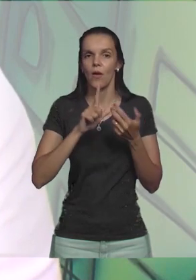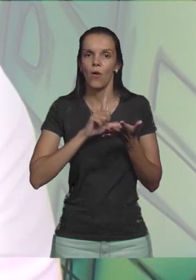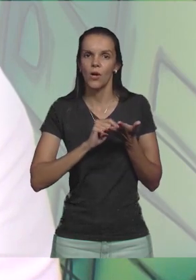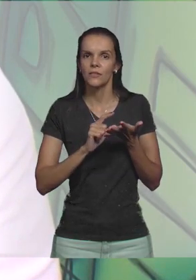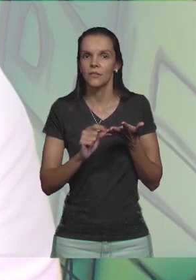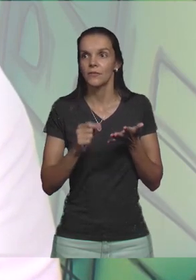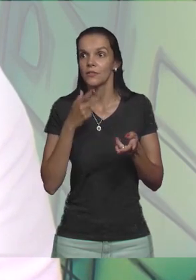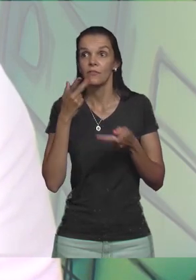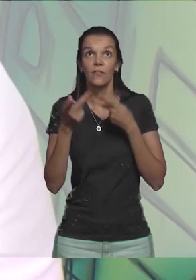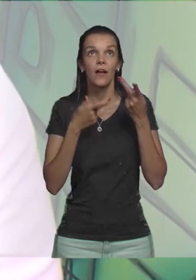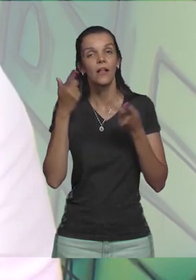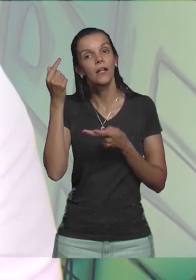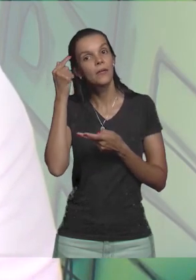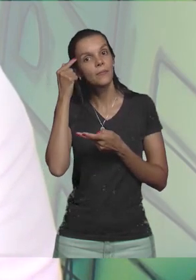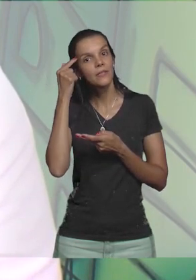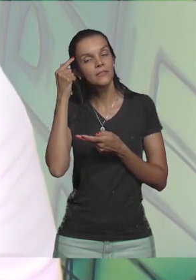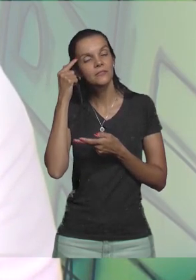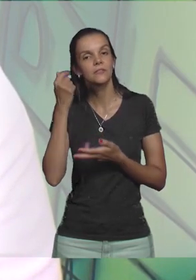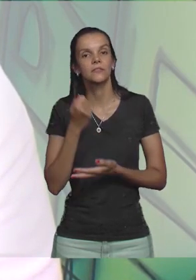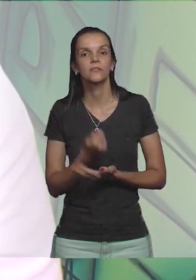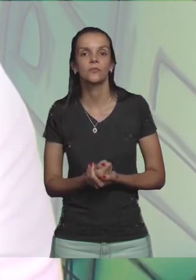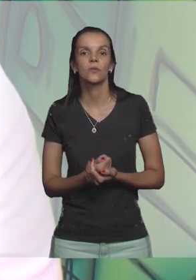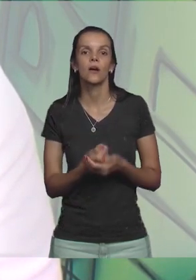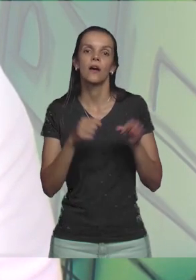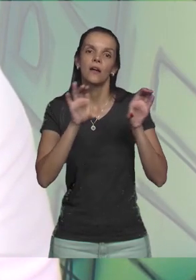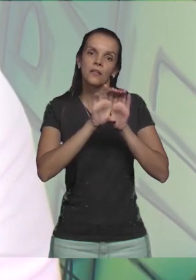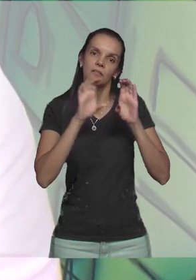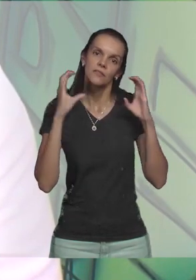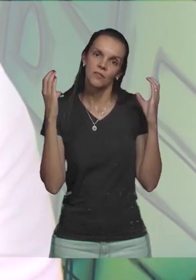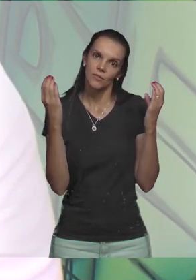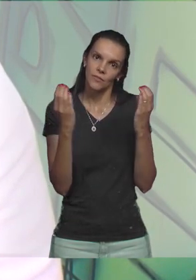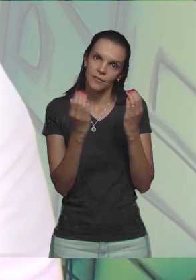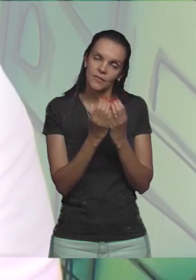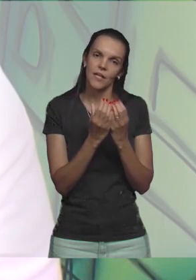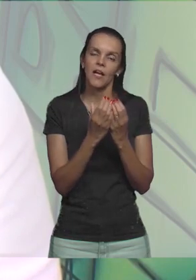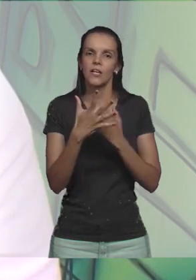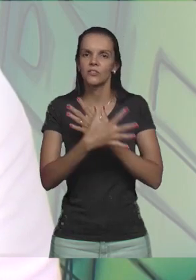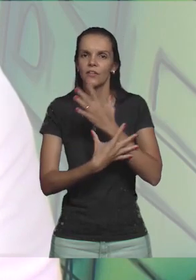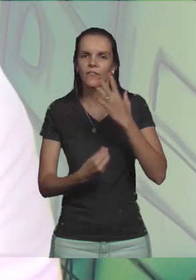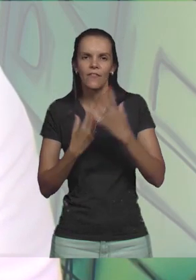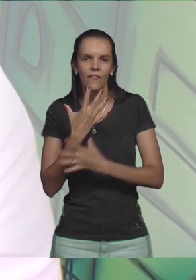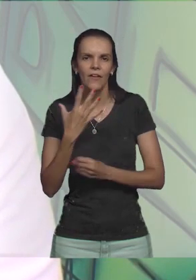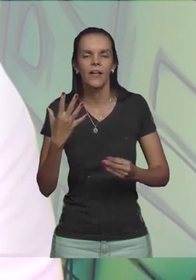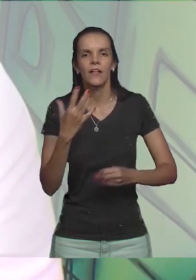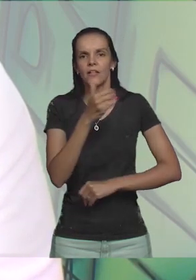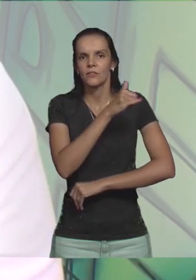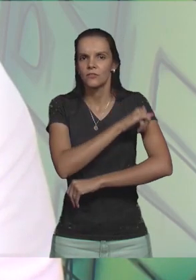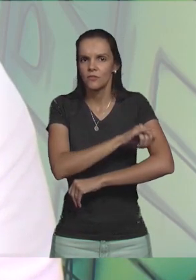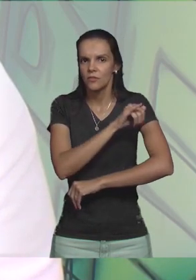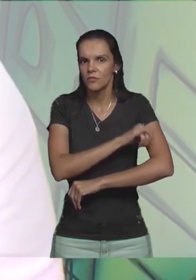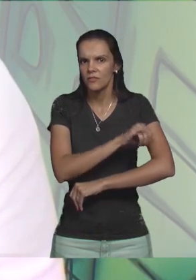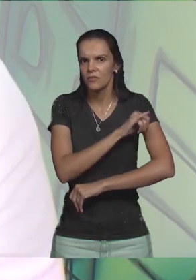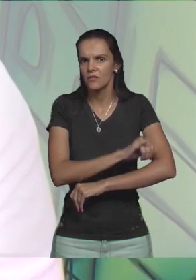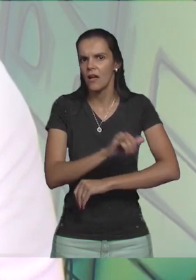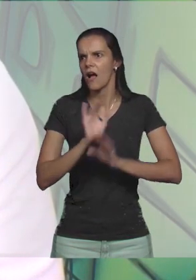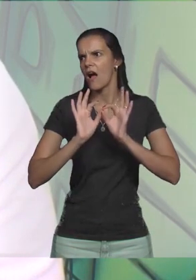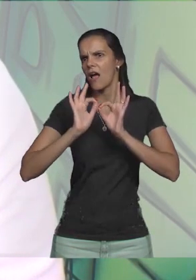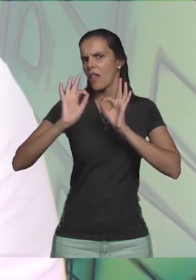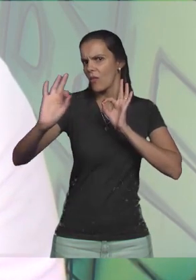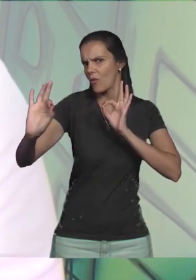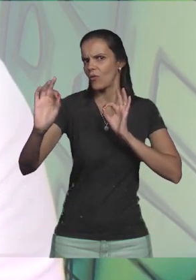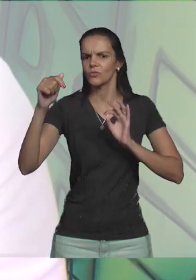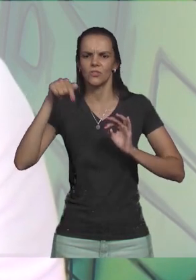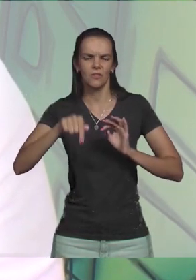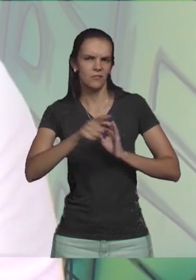isso, acaba sempre pensando na questão das comunidades, das favelas do Rio de Janeiro, aquela coisa, não, é bem distante,